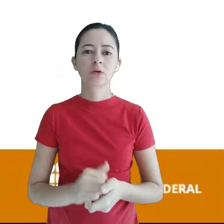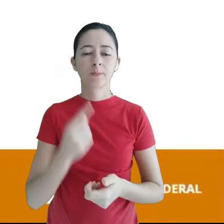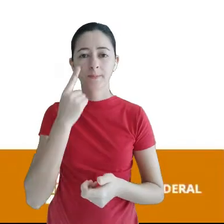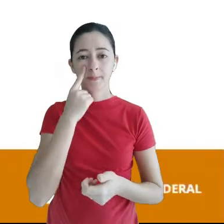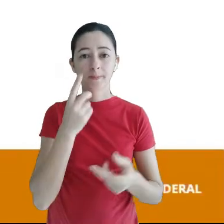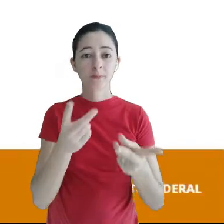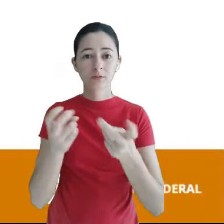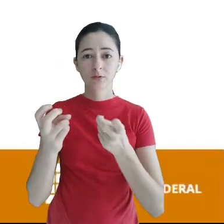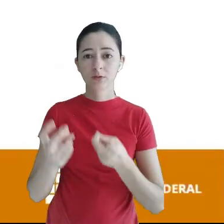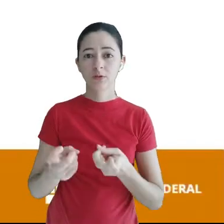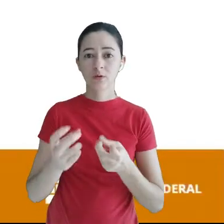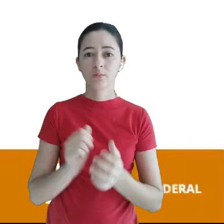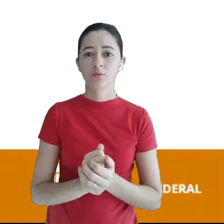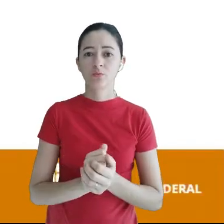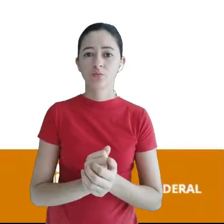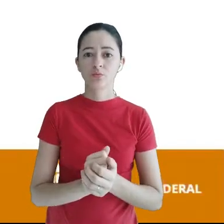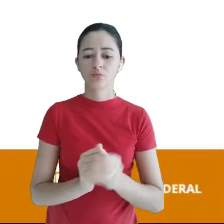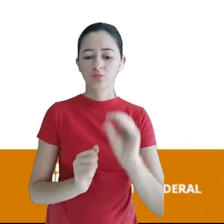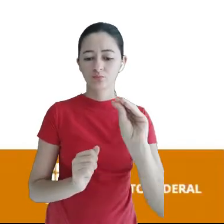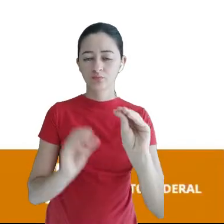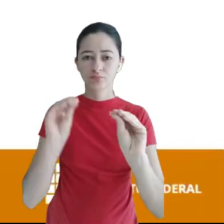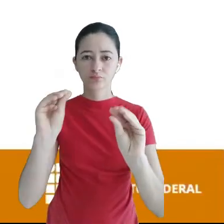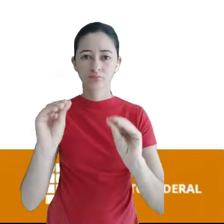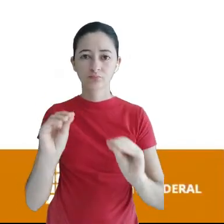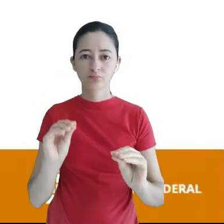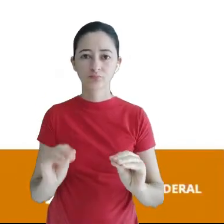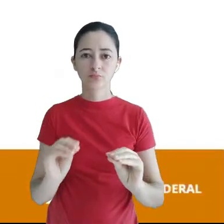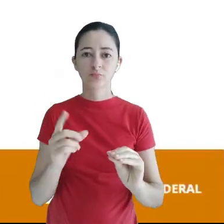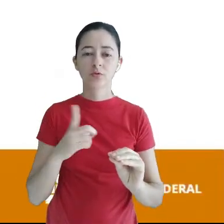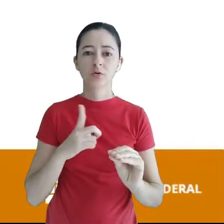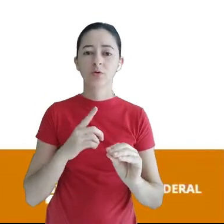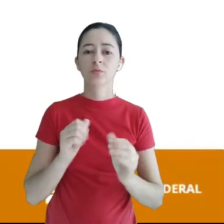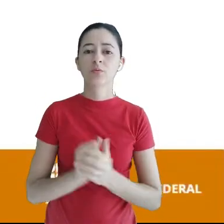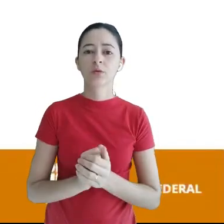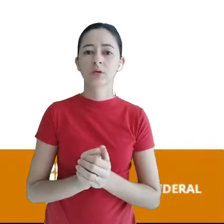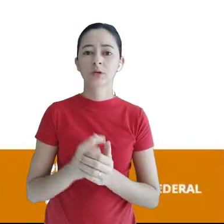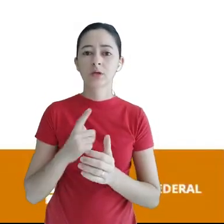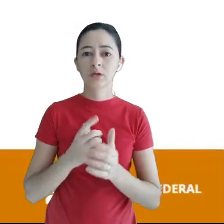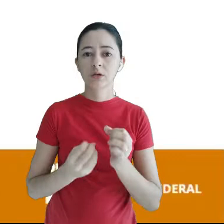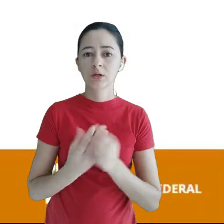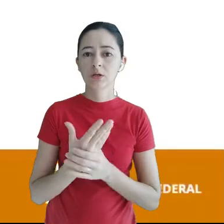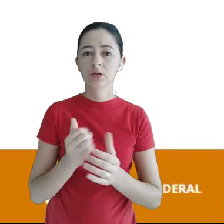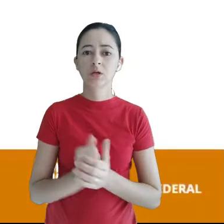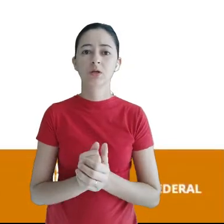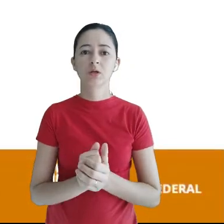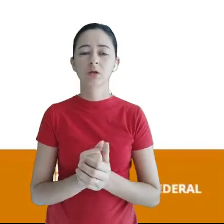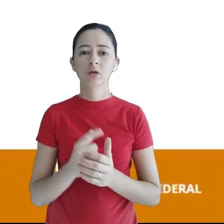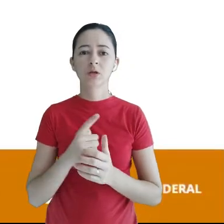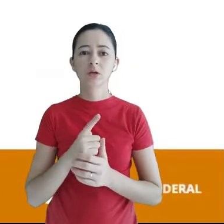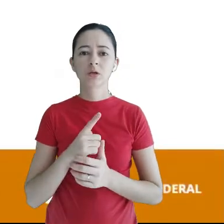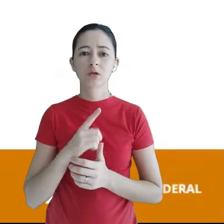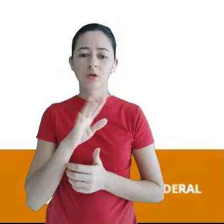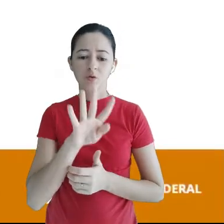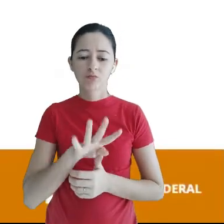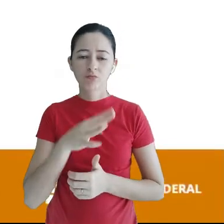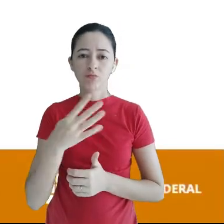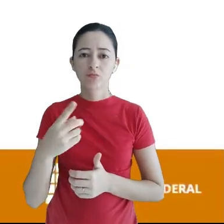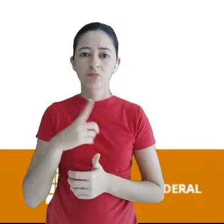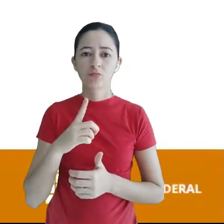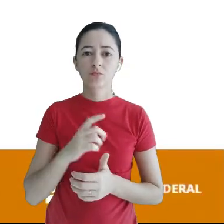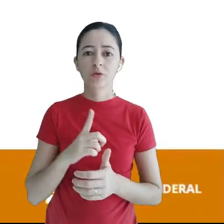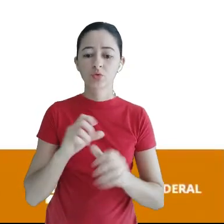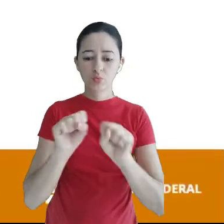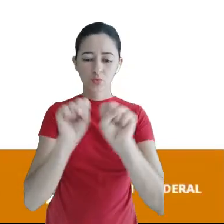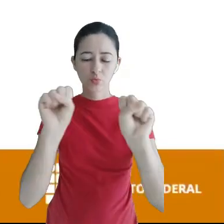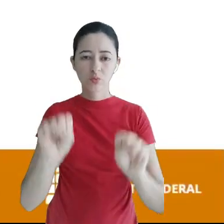identifiquei aqui rapidamente, eu preciso de função para cadastrar um jogador, ou seja, dados desse jogador